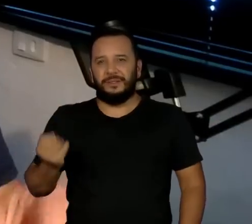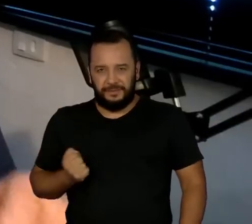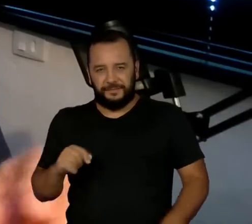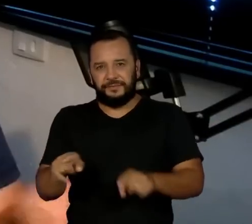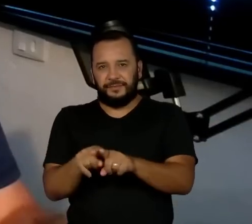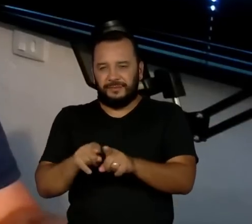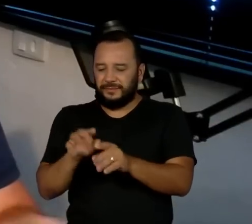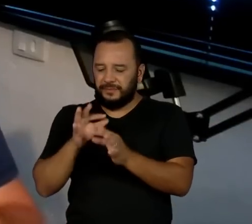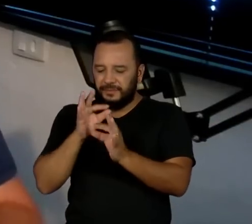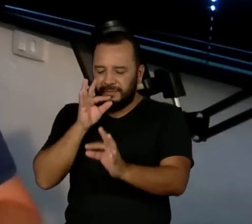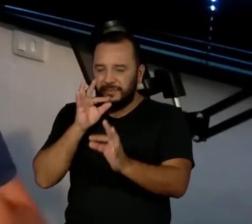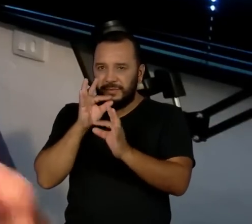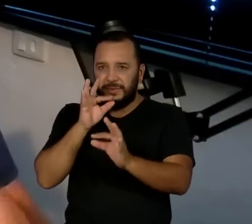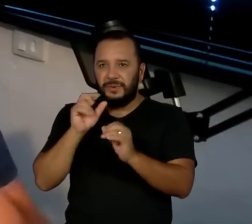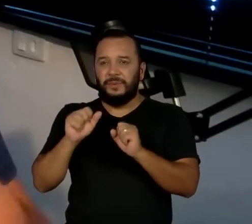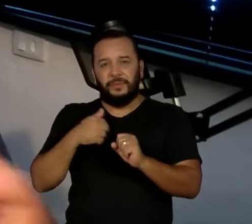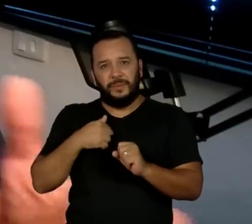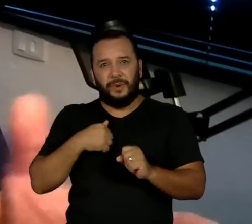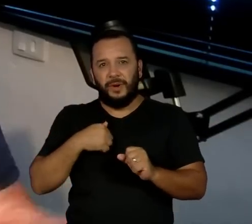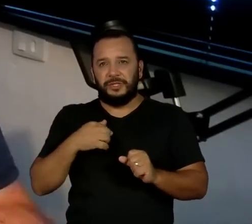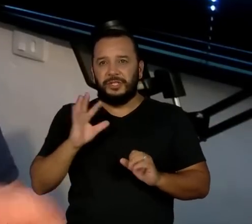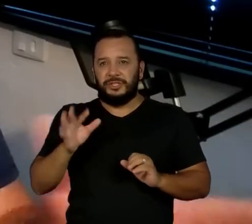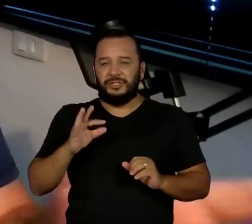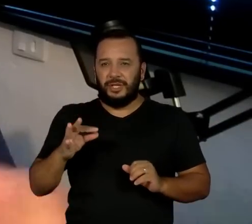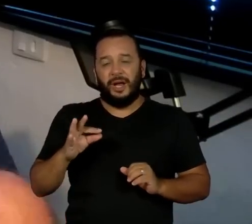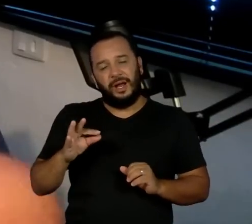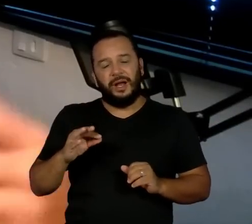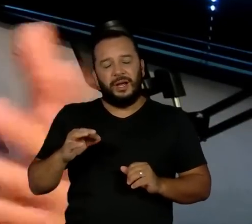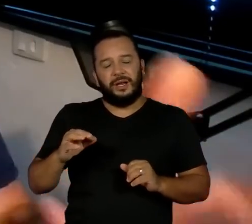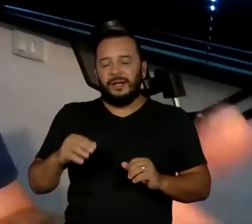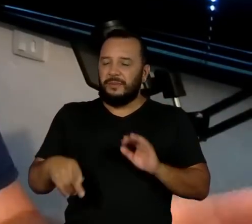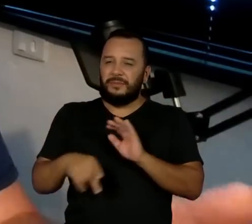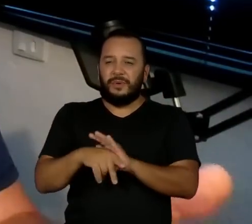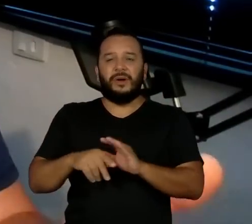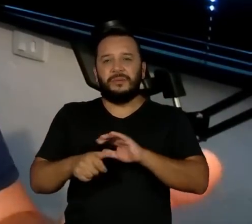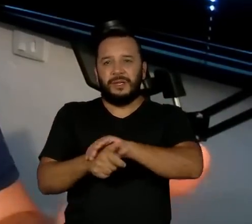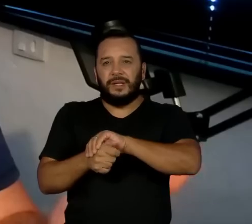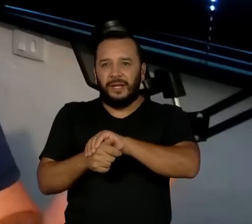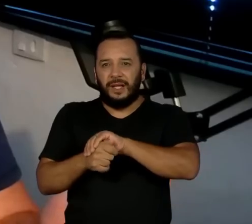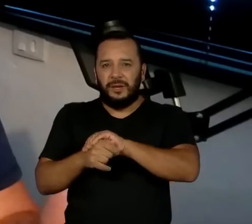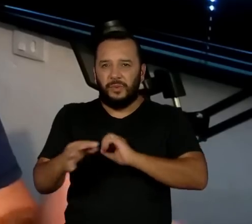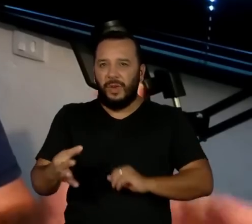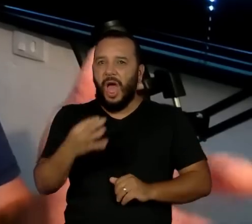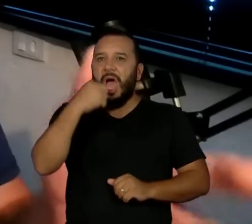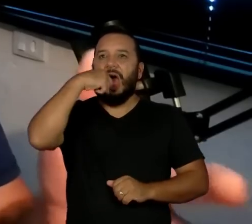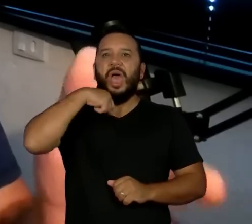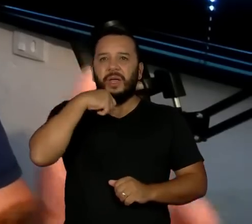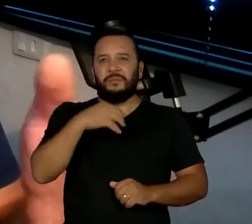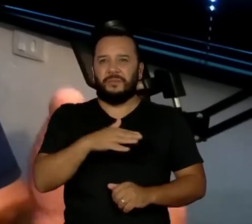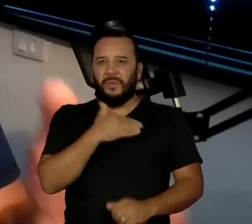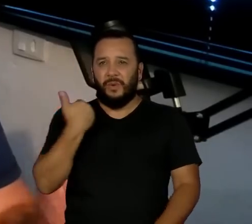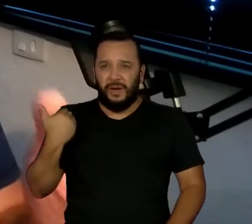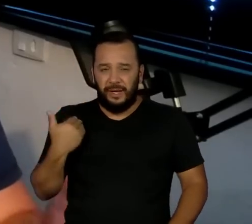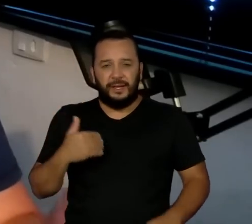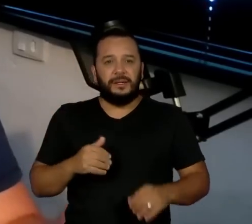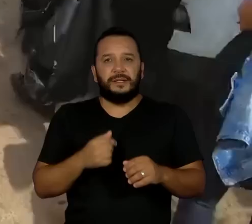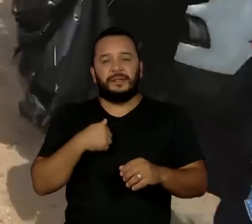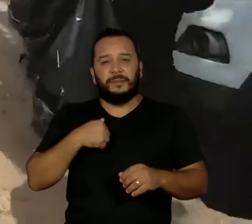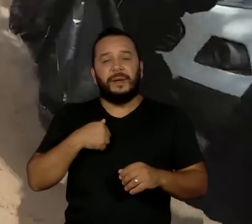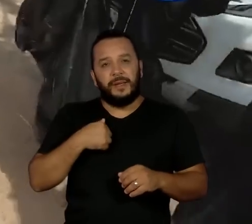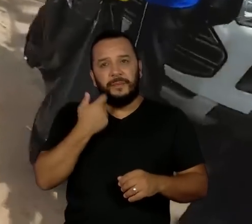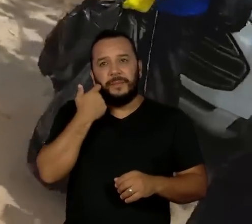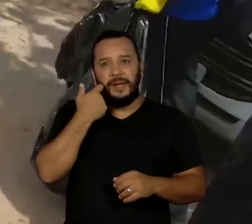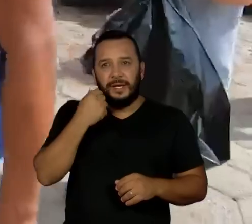canudo pode fazer entrar num orifício de uma tartaruga, de um outro peixe, e eles ficam muito